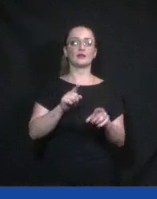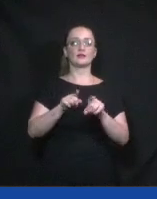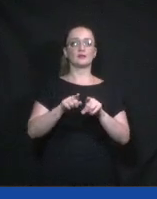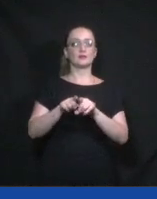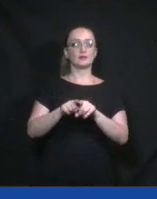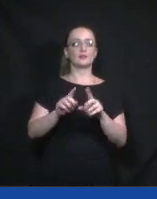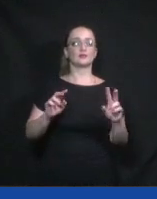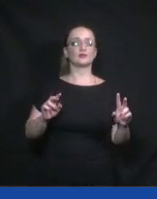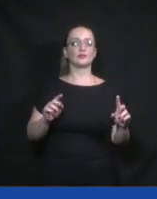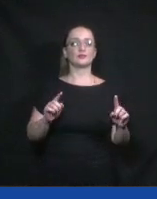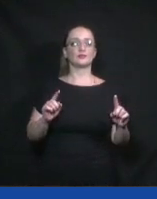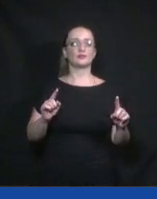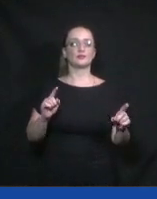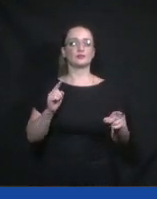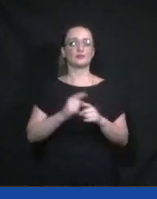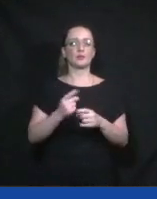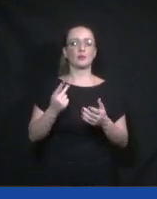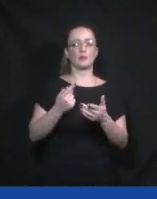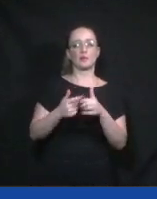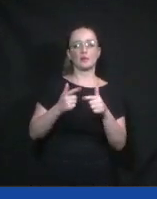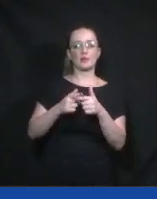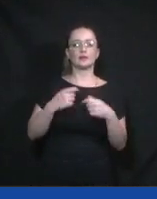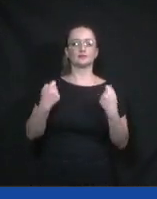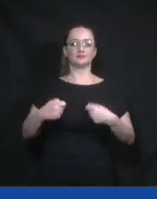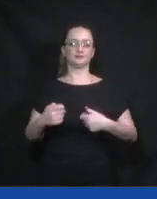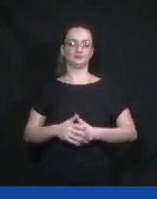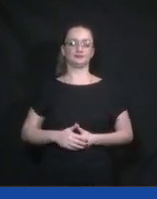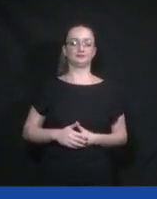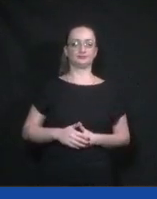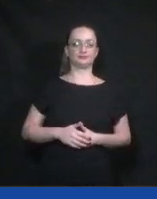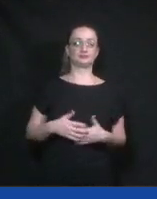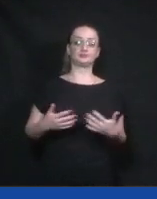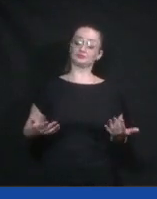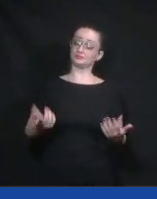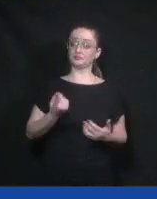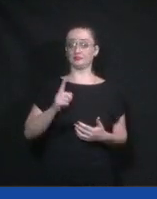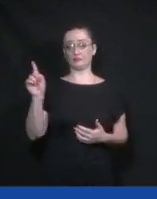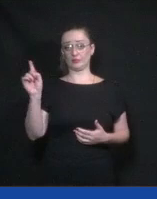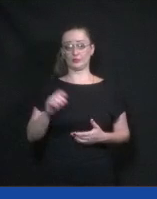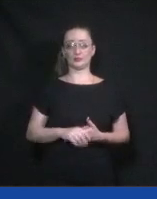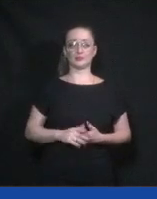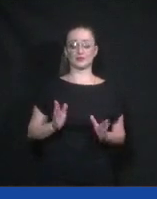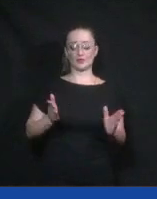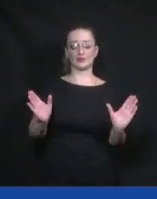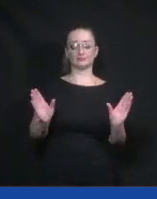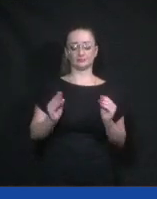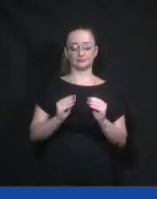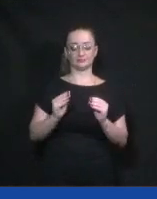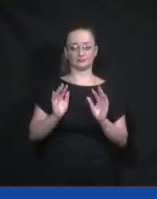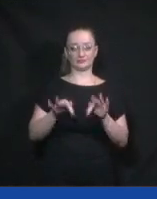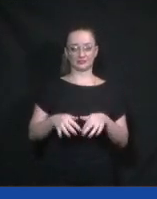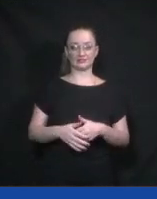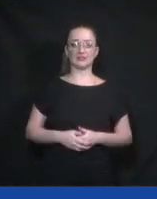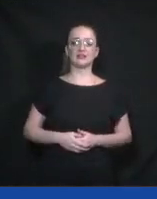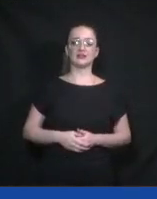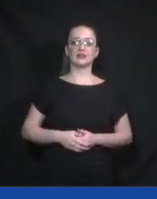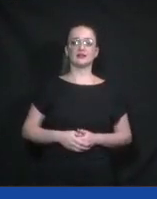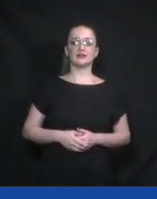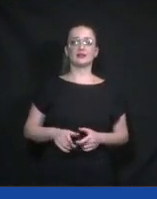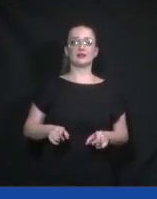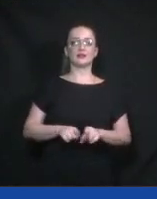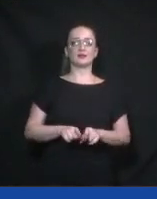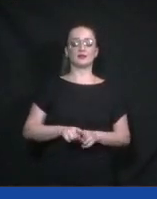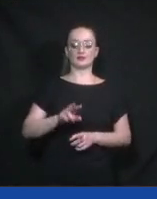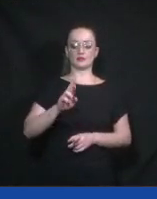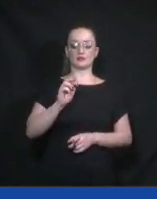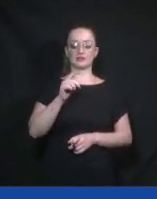necessárias para que essa situação se b e por último encerrando assim como opção